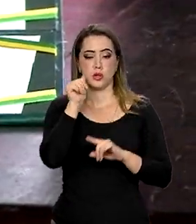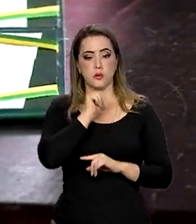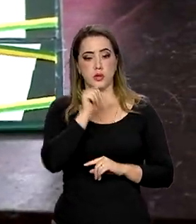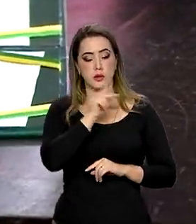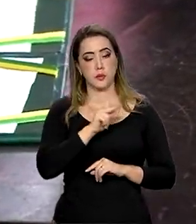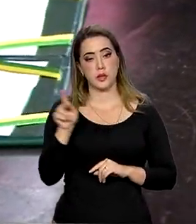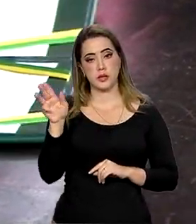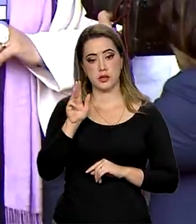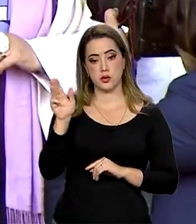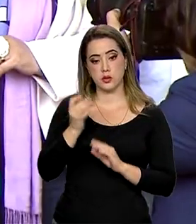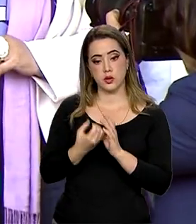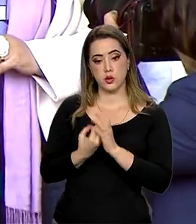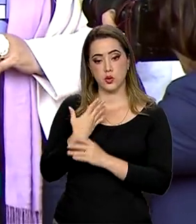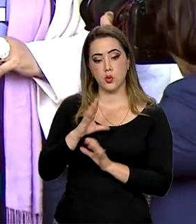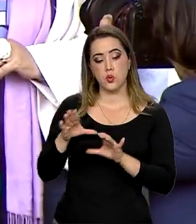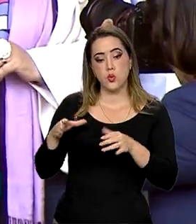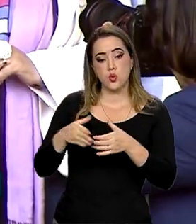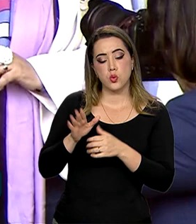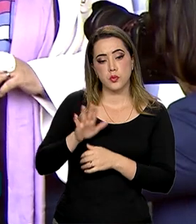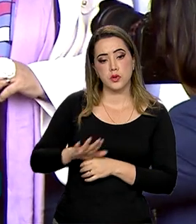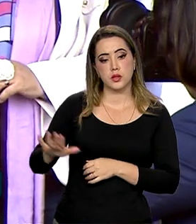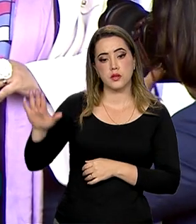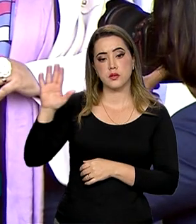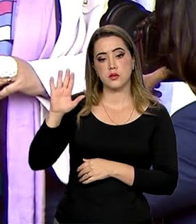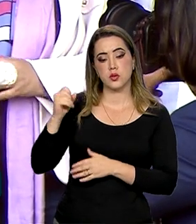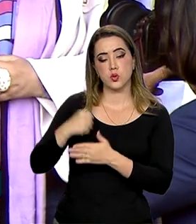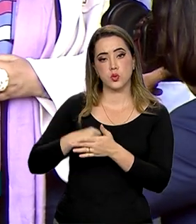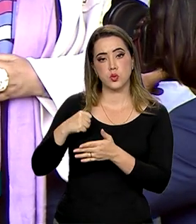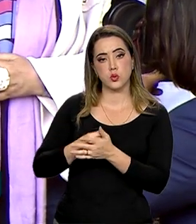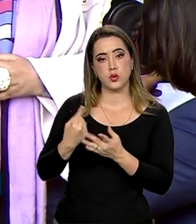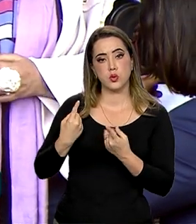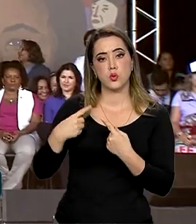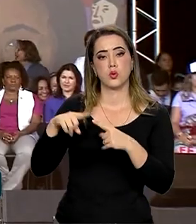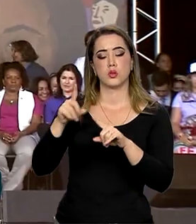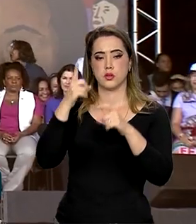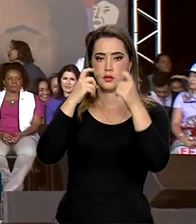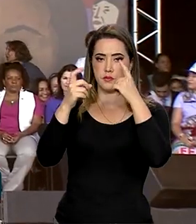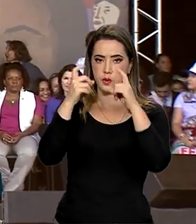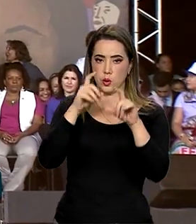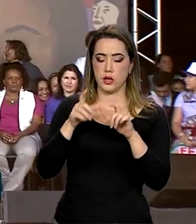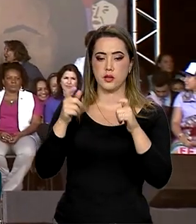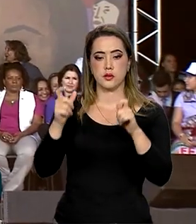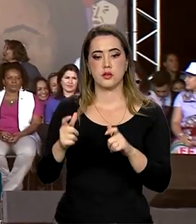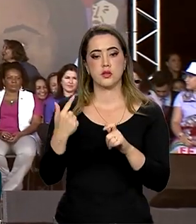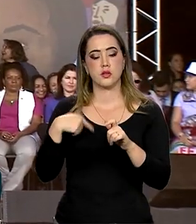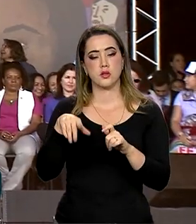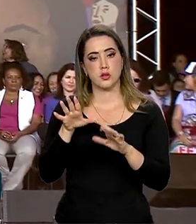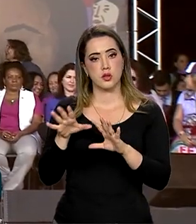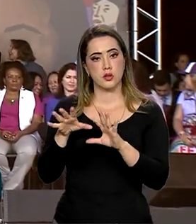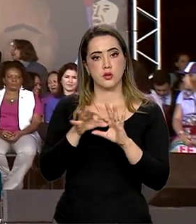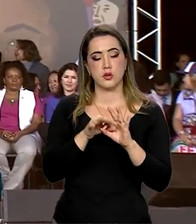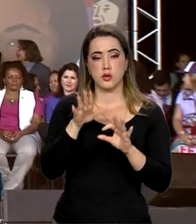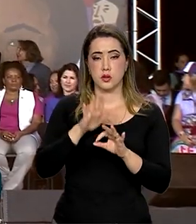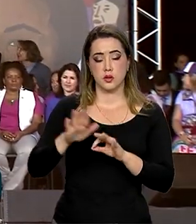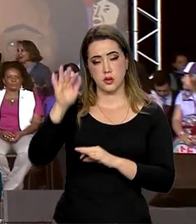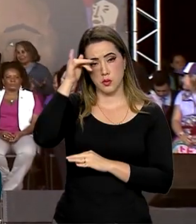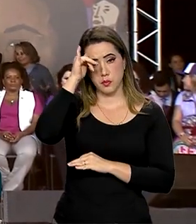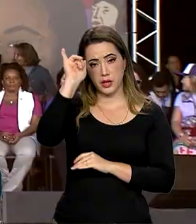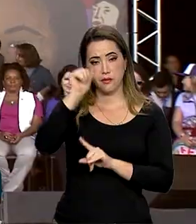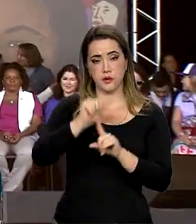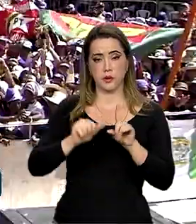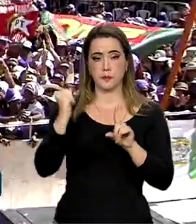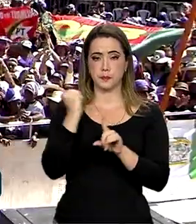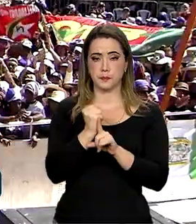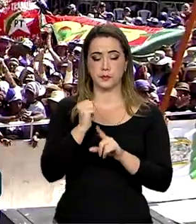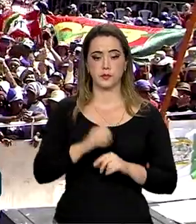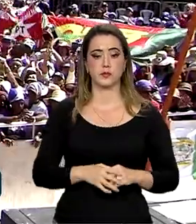presidente Lula instituiu a Comissão Nacional de Enfrentamento à Violência no Campo e o Pacto Nacional de Prevenção aos